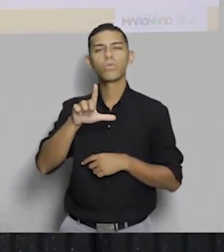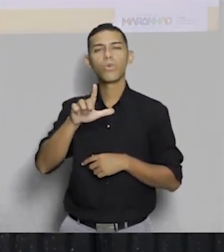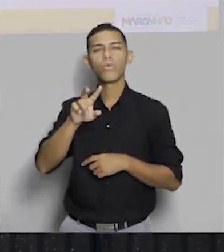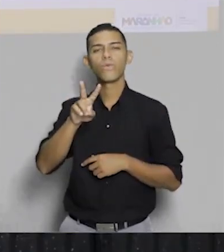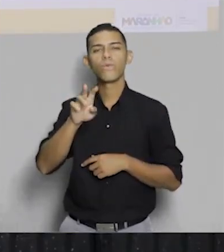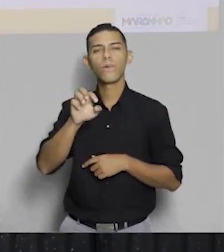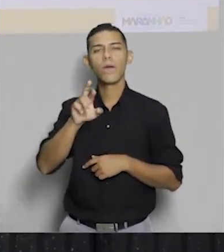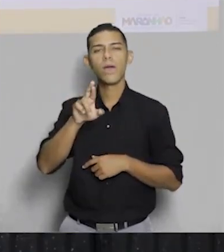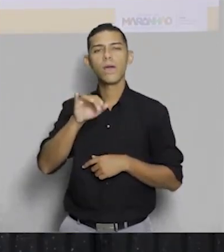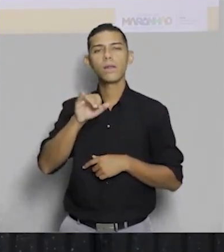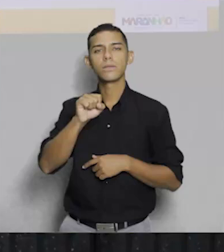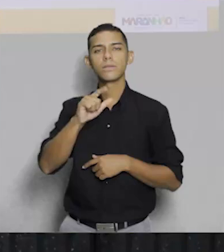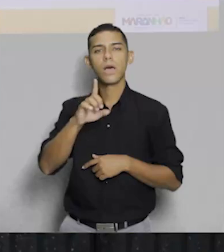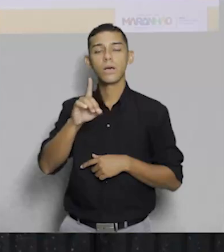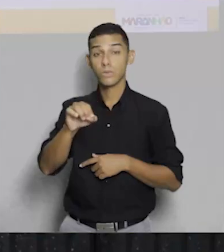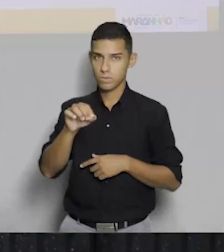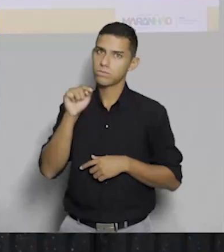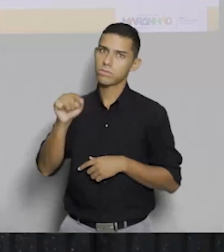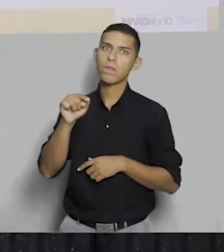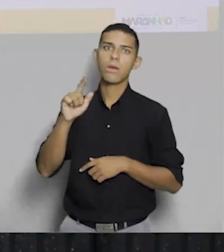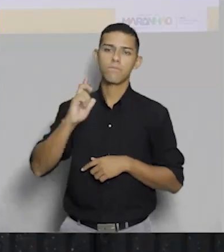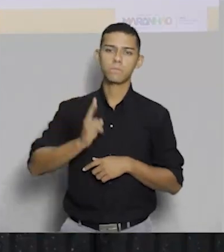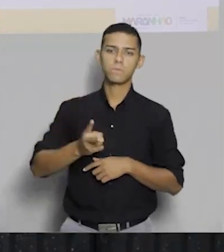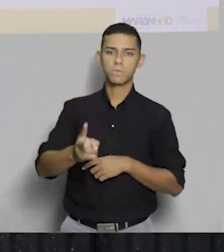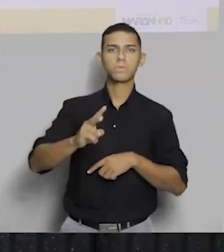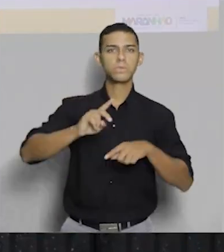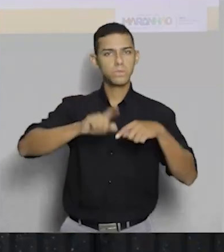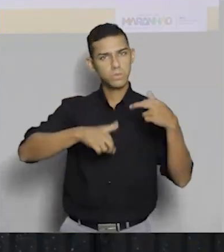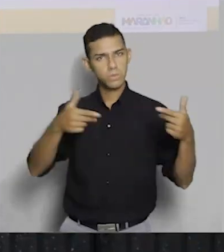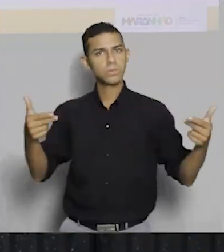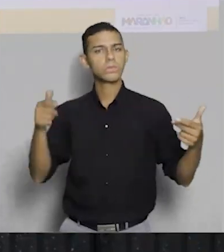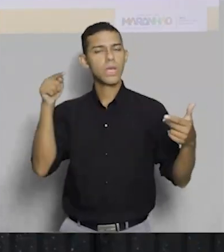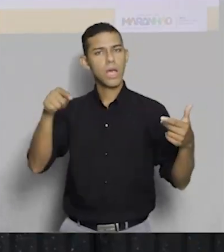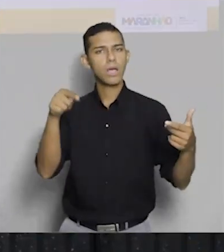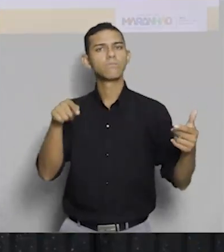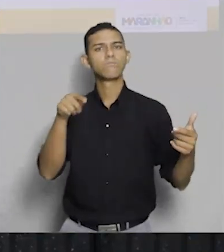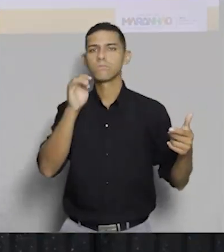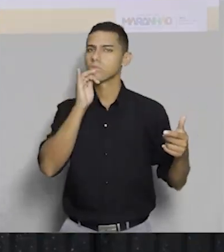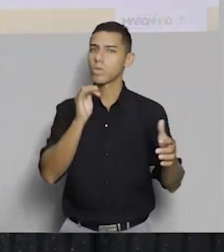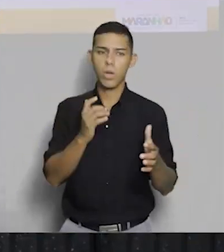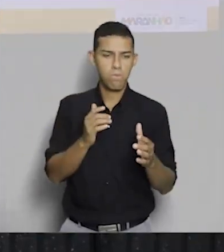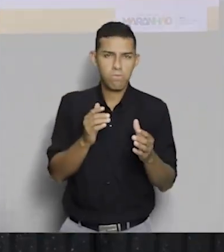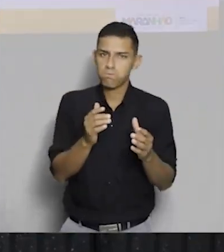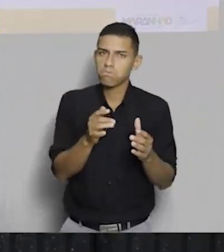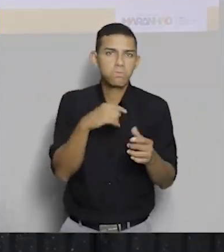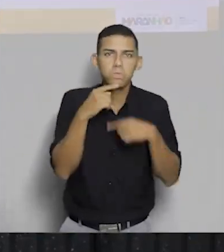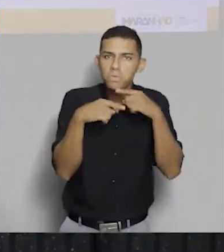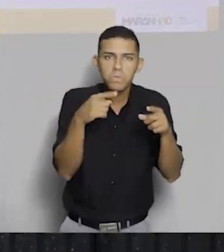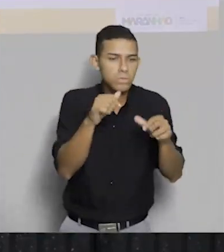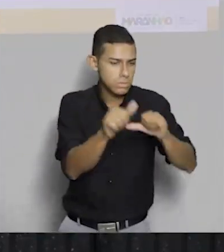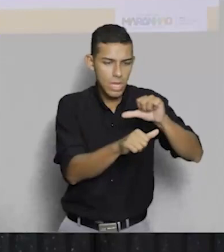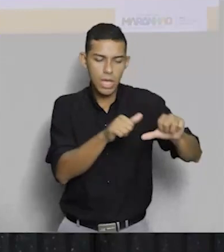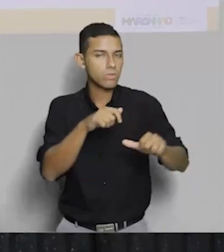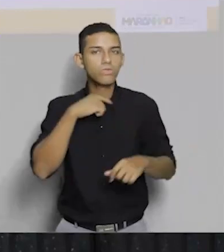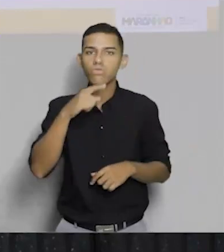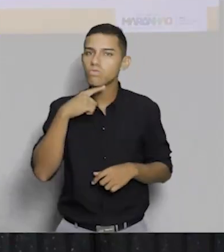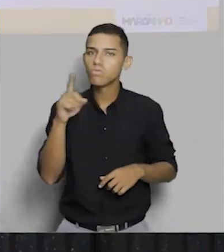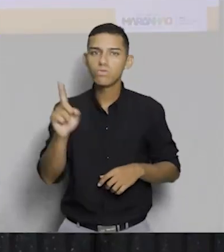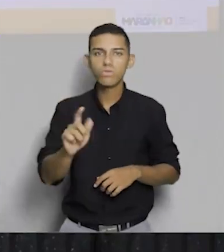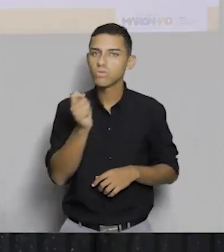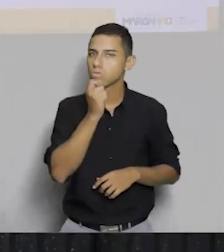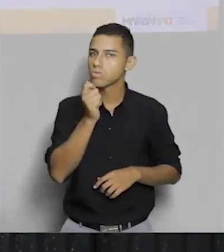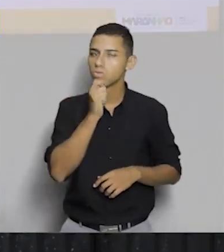a substância. A matéria, a sua constituição não sofreu alteração. Esse é o